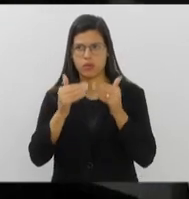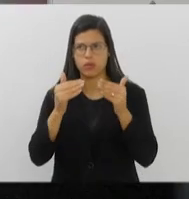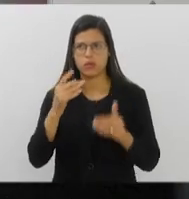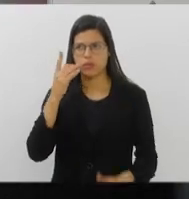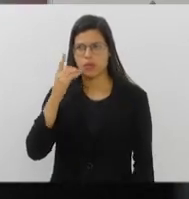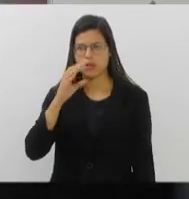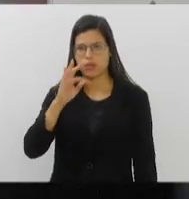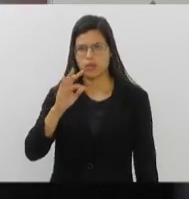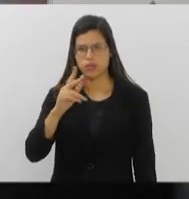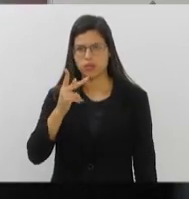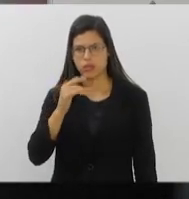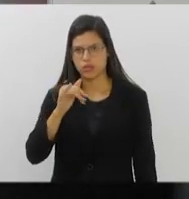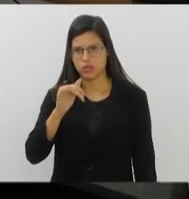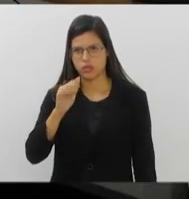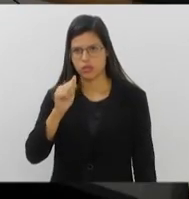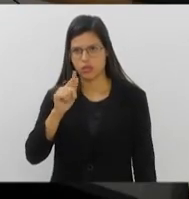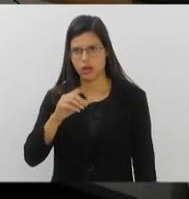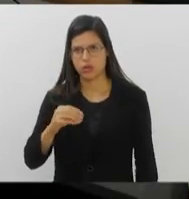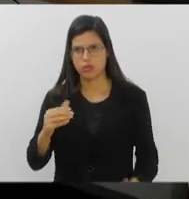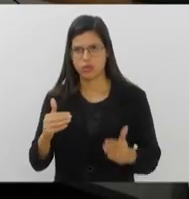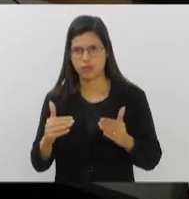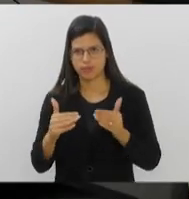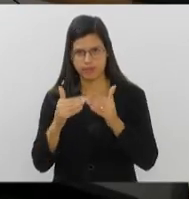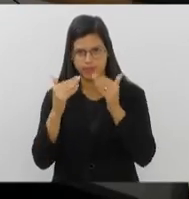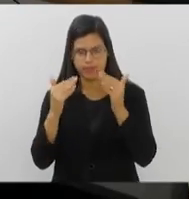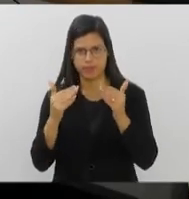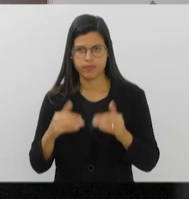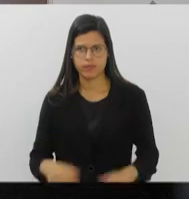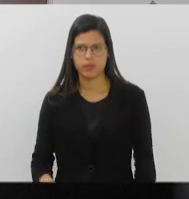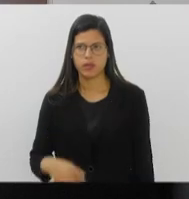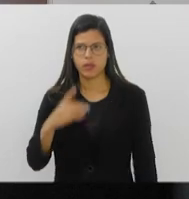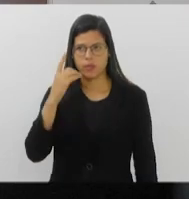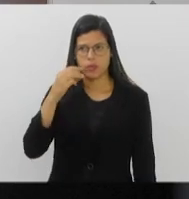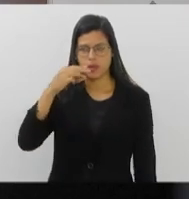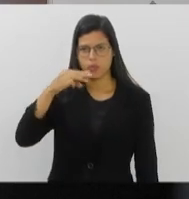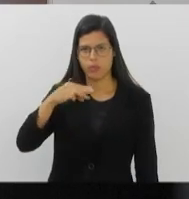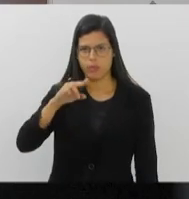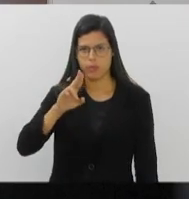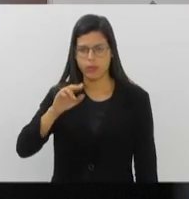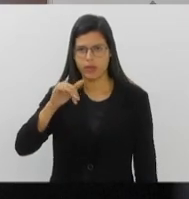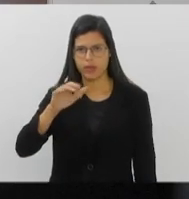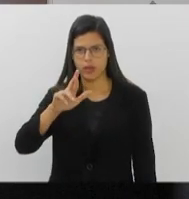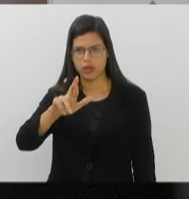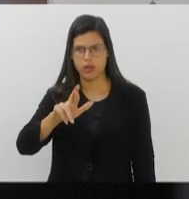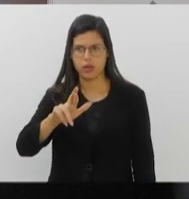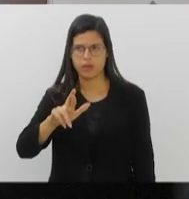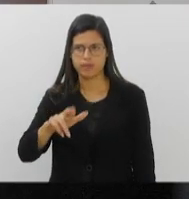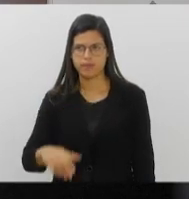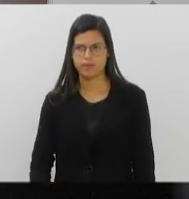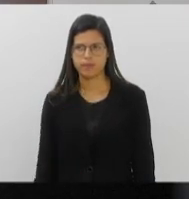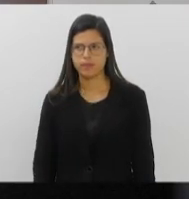Deputado Tiago Gagliasso? Favorável, senhor presidente. Deputado Munir Neto?